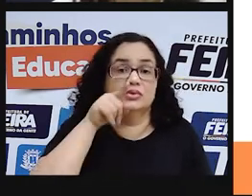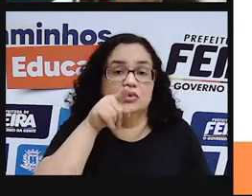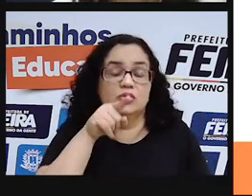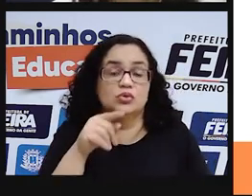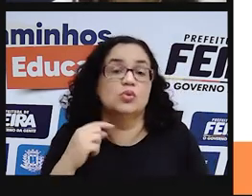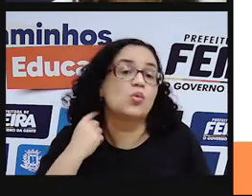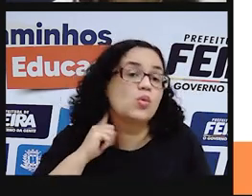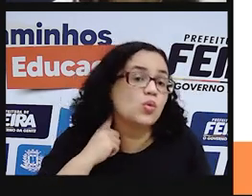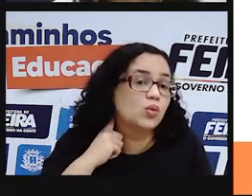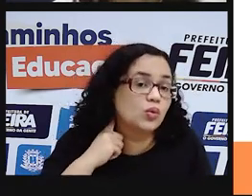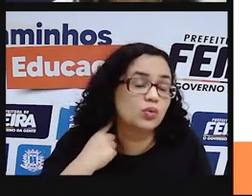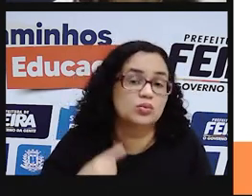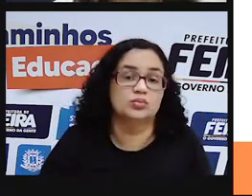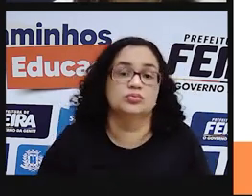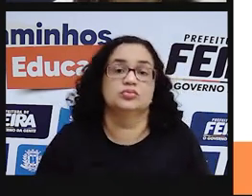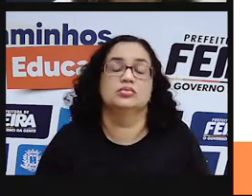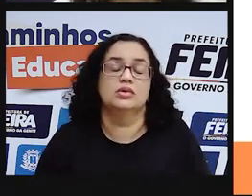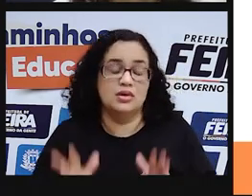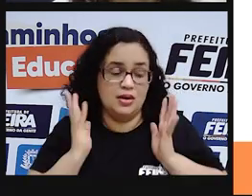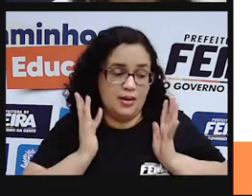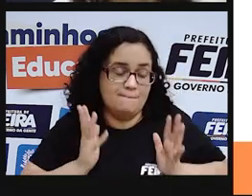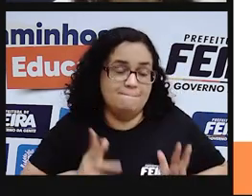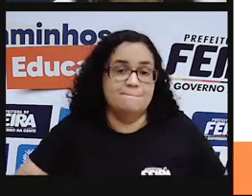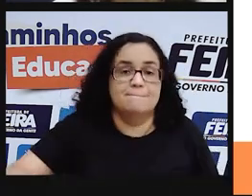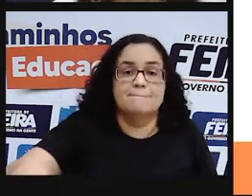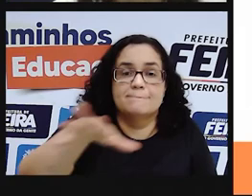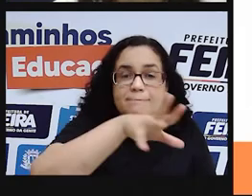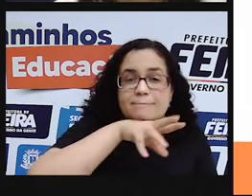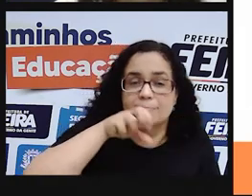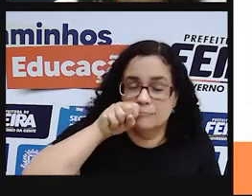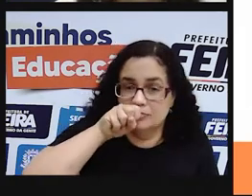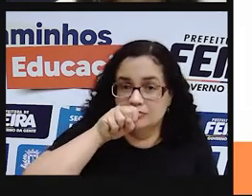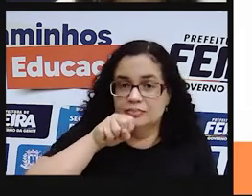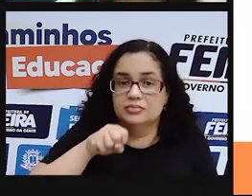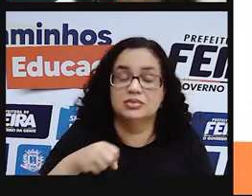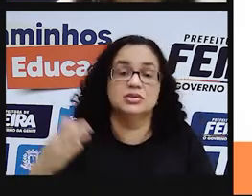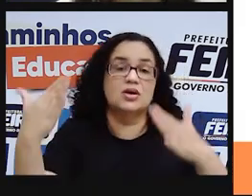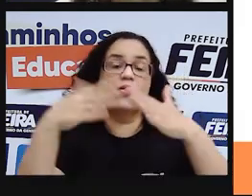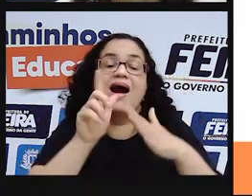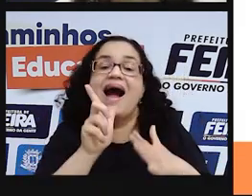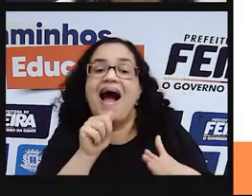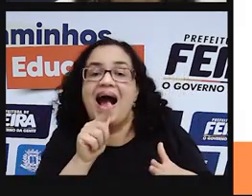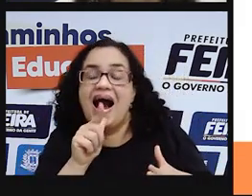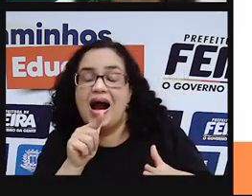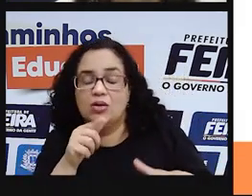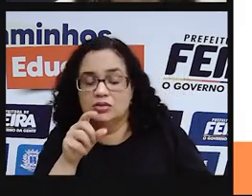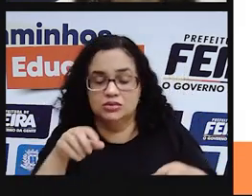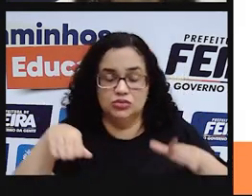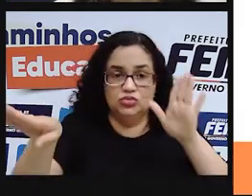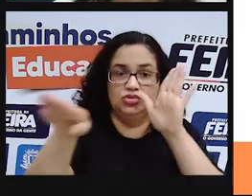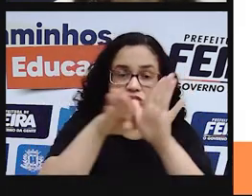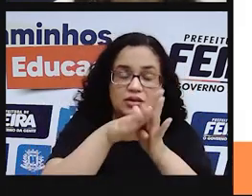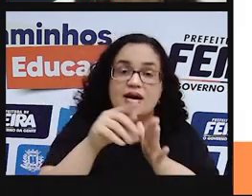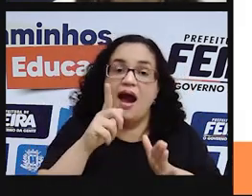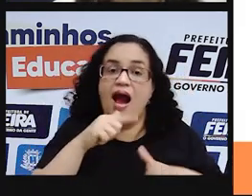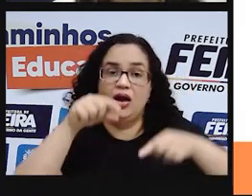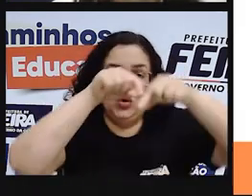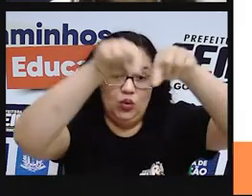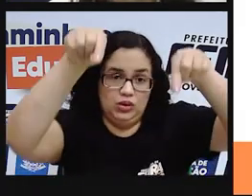as os esgotos né aí a poluição não chegue as águas da Lagoa vai sejam